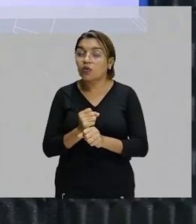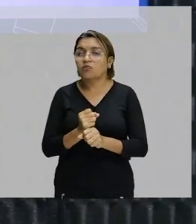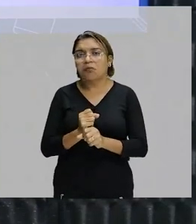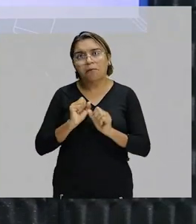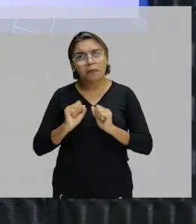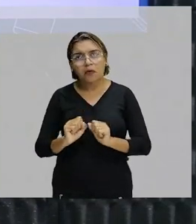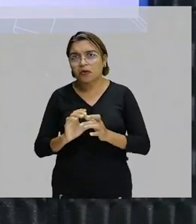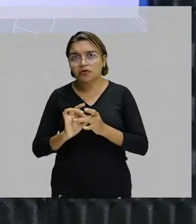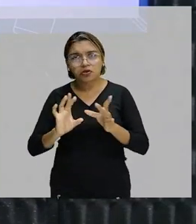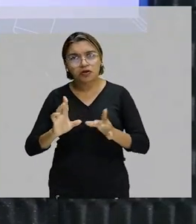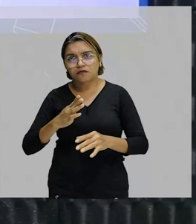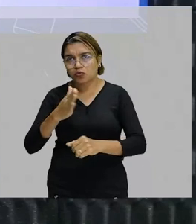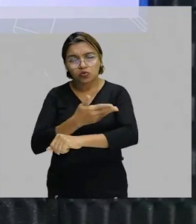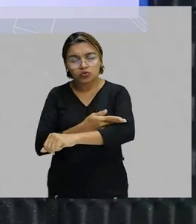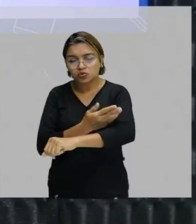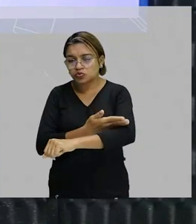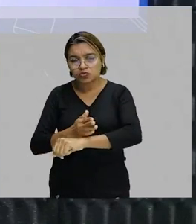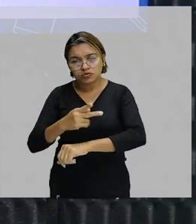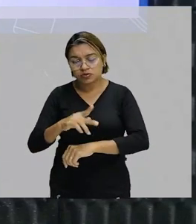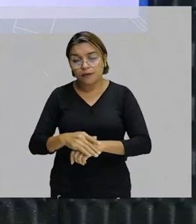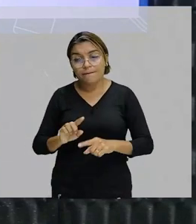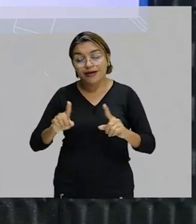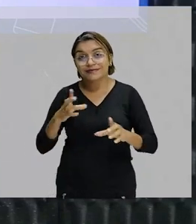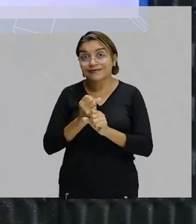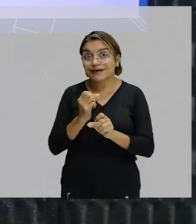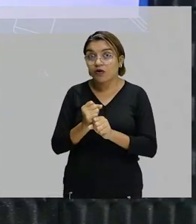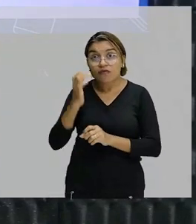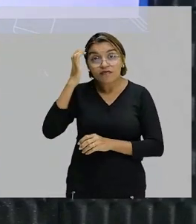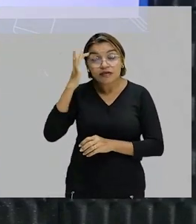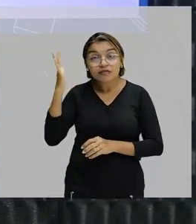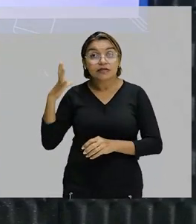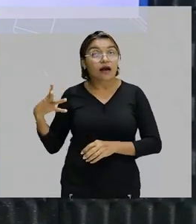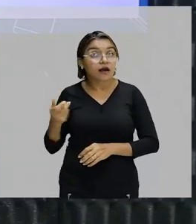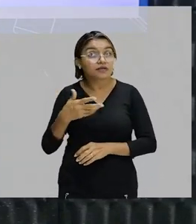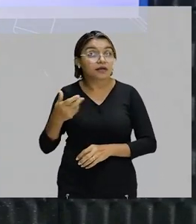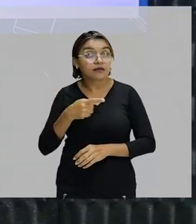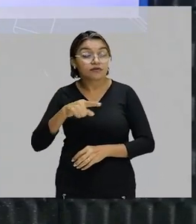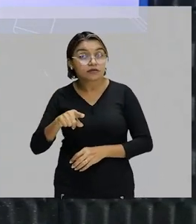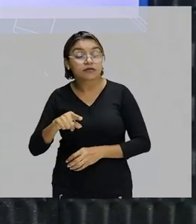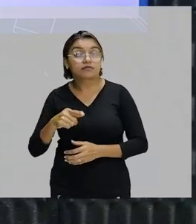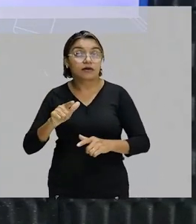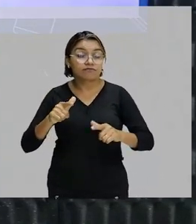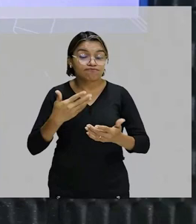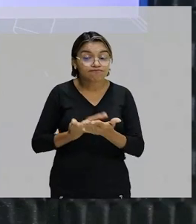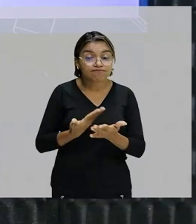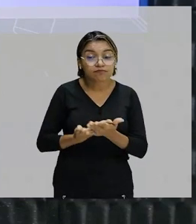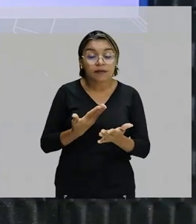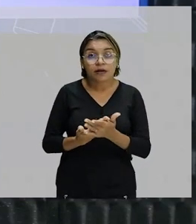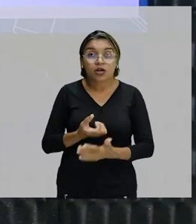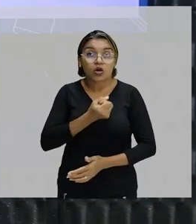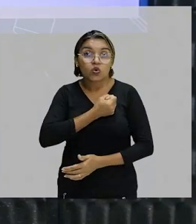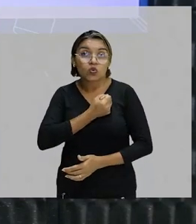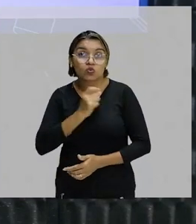do jeito que você já tem aí o costume mas quando tem um cálculo que é para facilitar e acelerar porque você trabalha com números mais